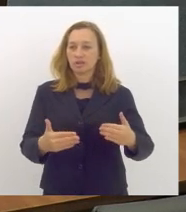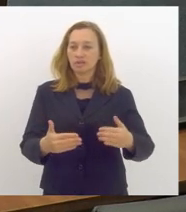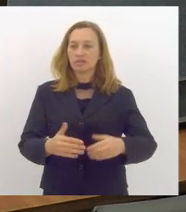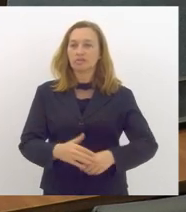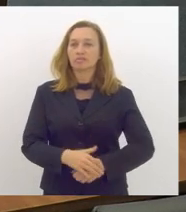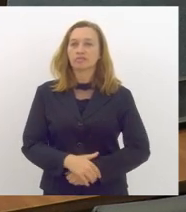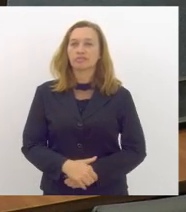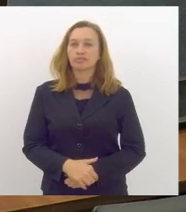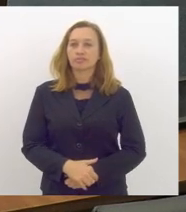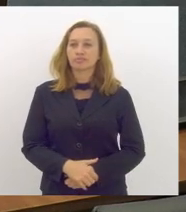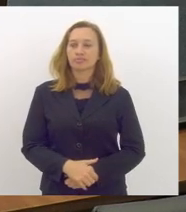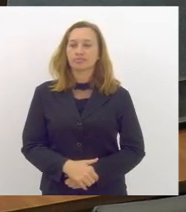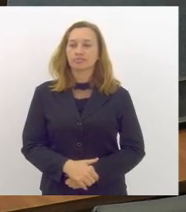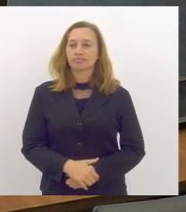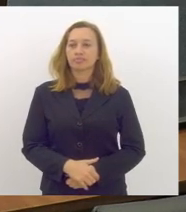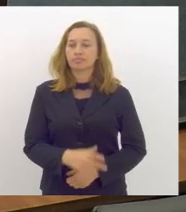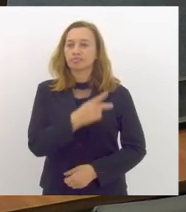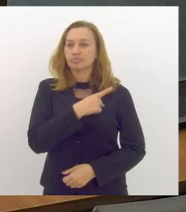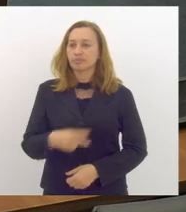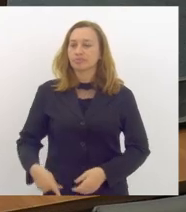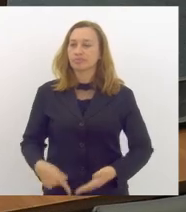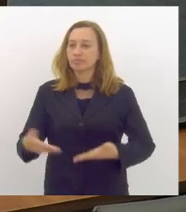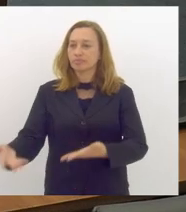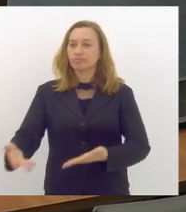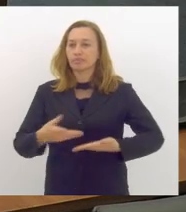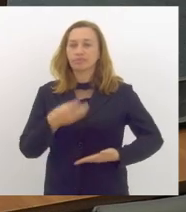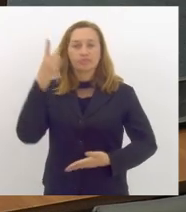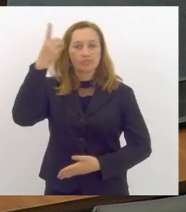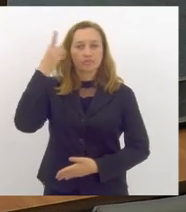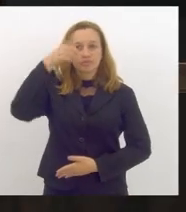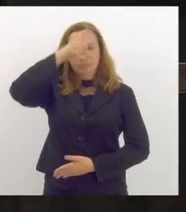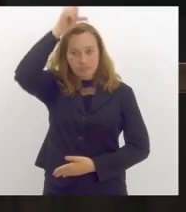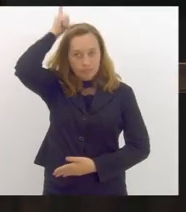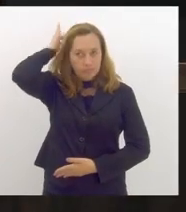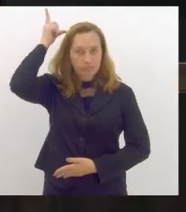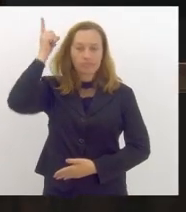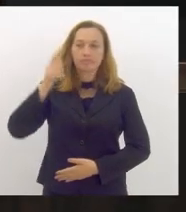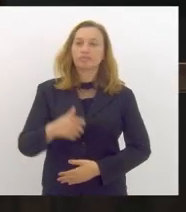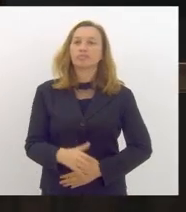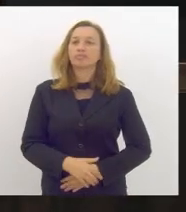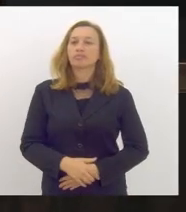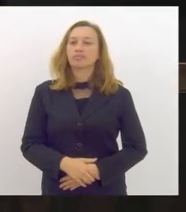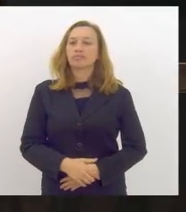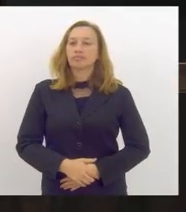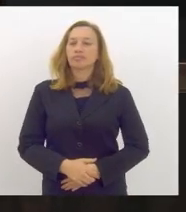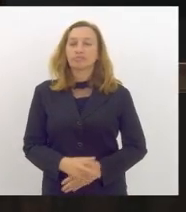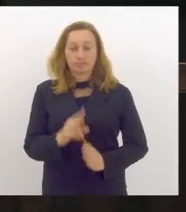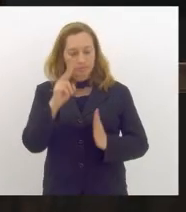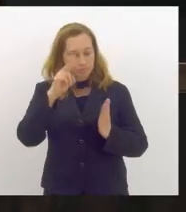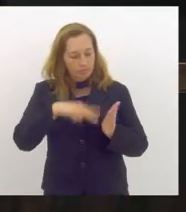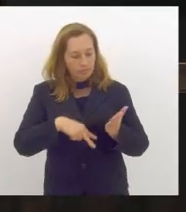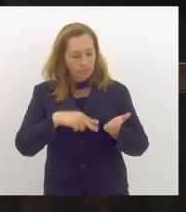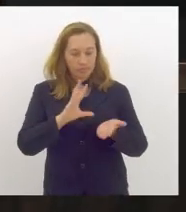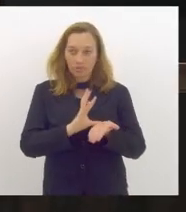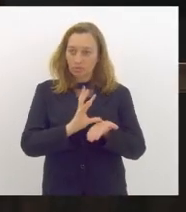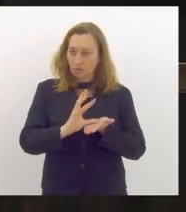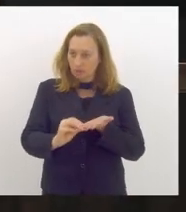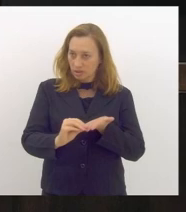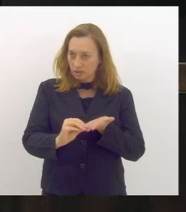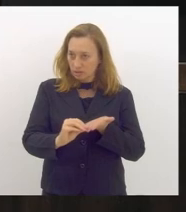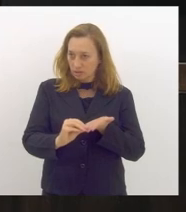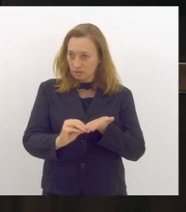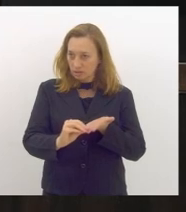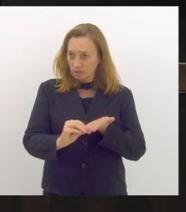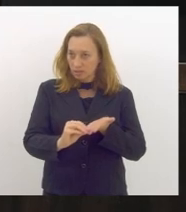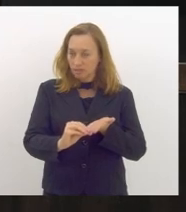sessão e a presidência convida o senhor Deputado Luiz Paulo Corrêa da Rocha para fazer o